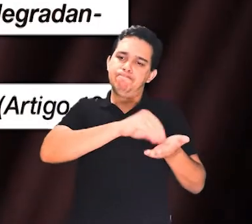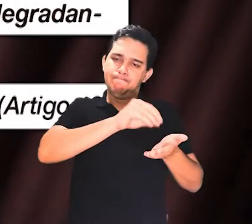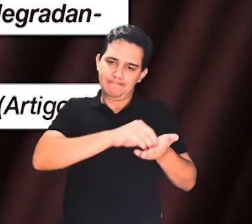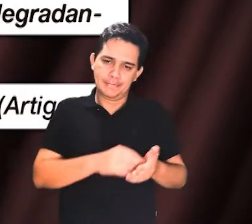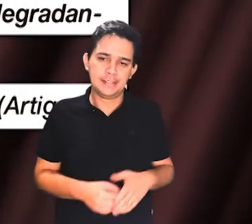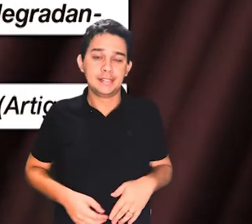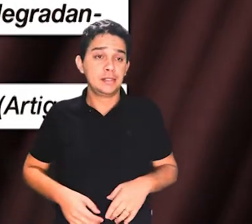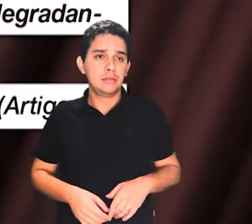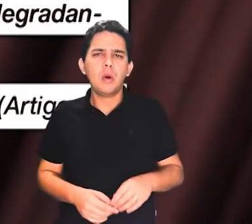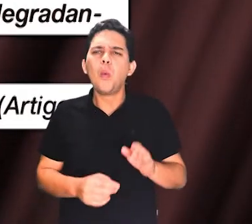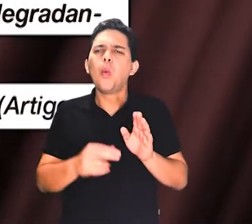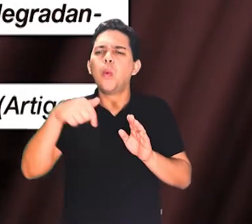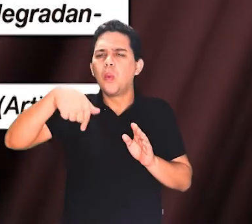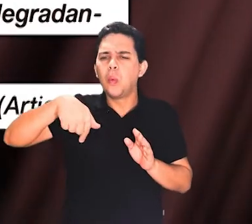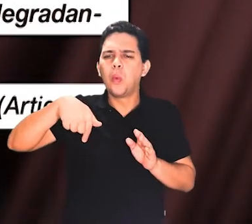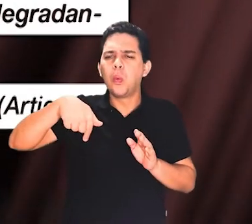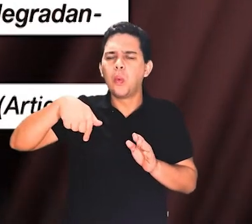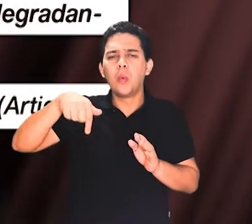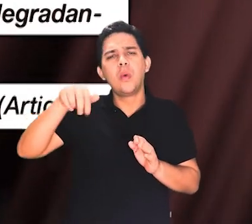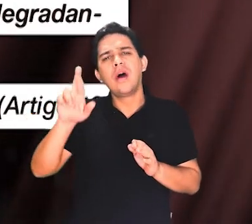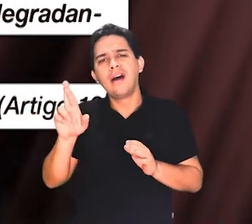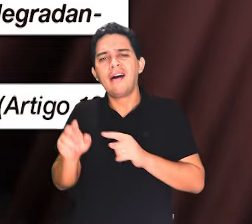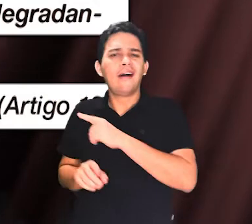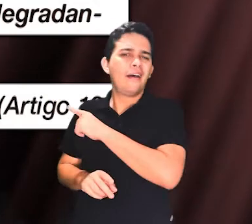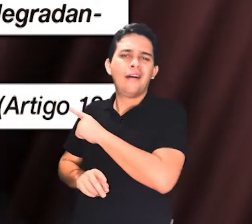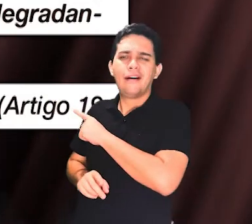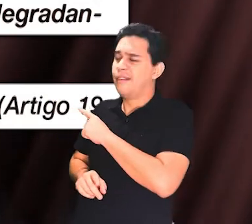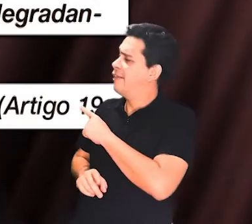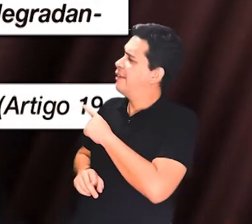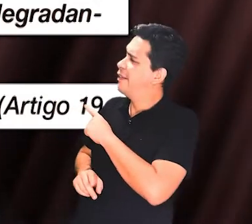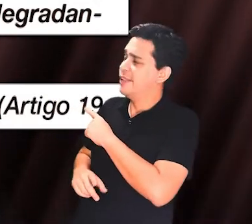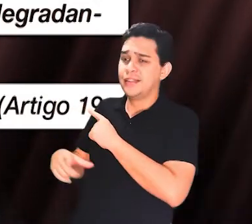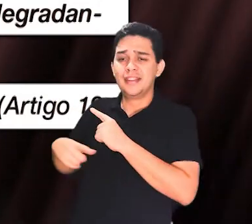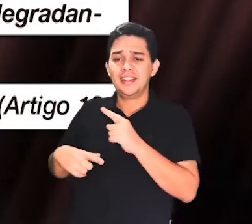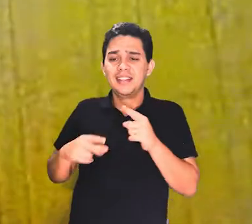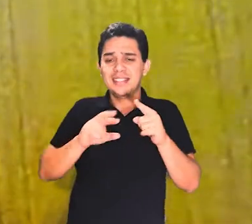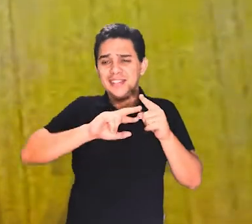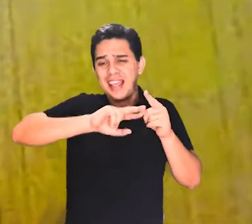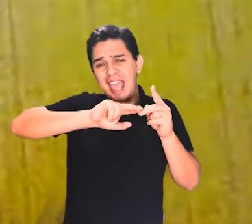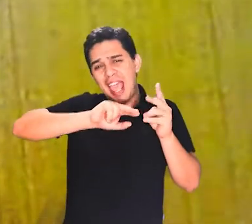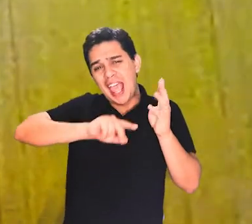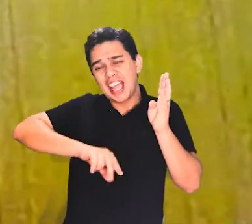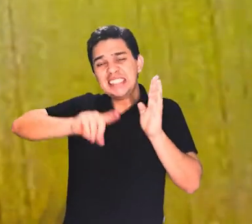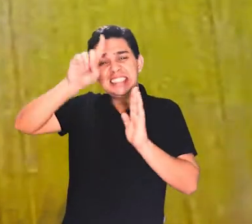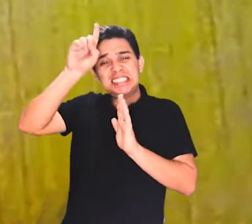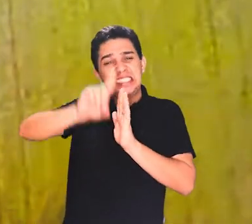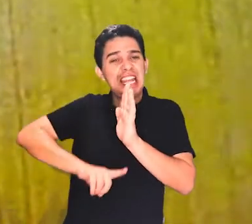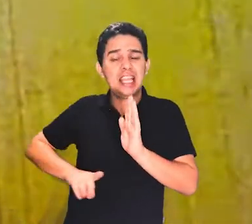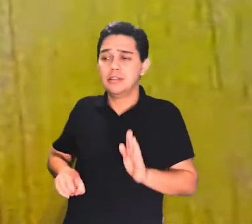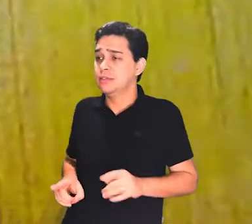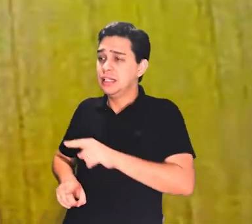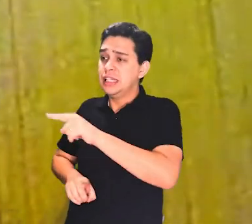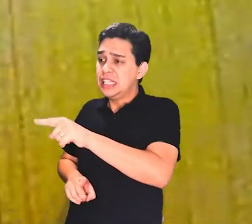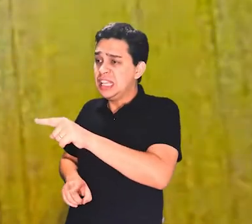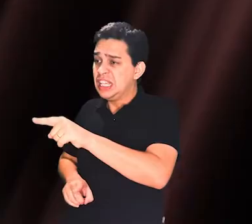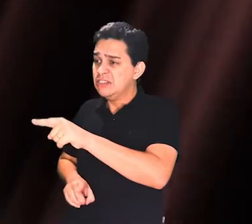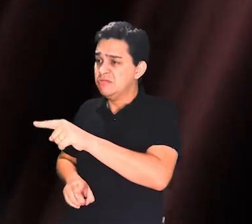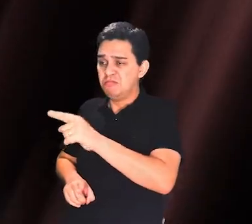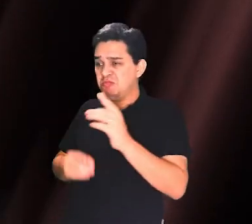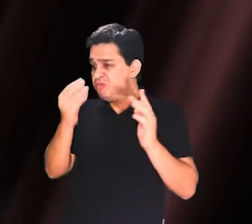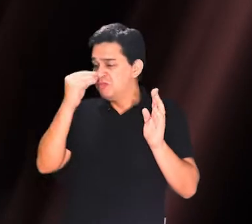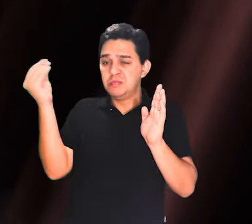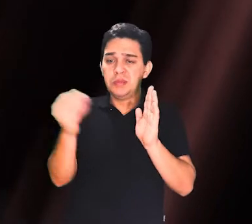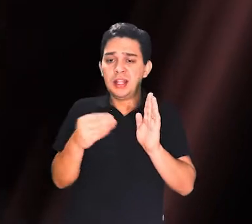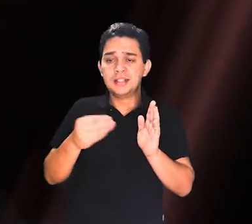todos baseados na convenção. E o que se verificou é a violação de quase todos eles. Inclusive tem uma resolução recente do CNMP,